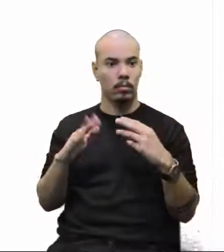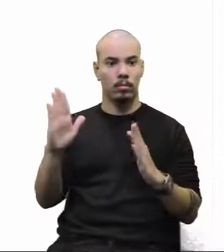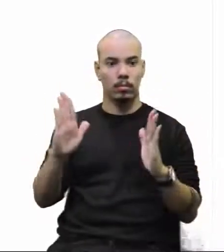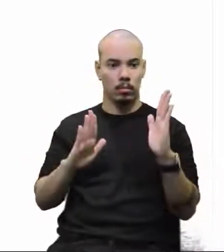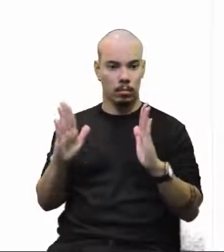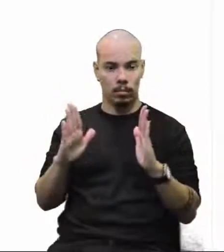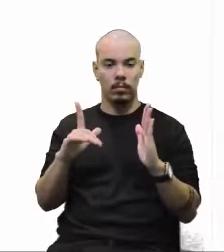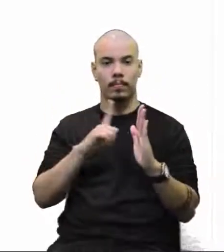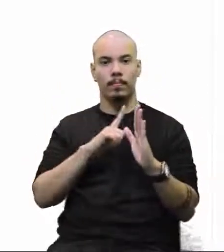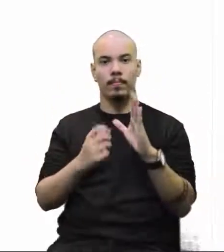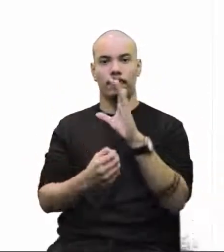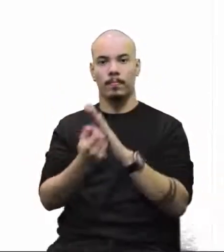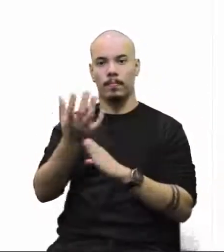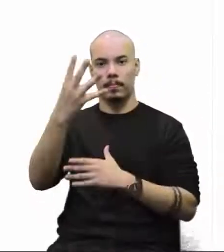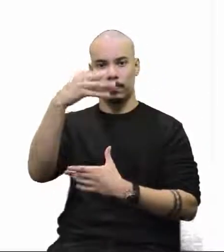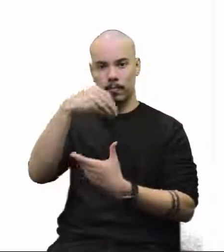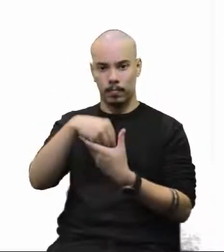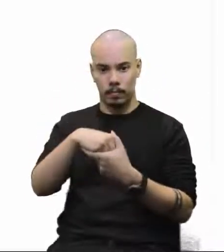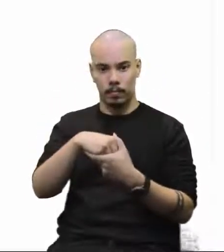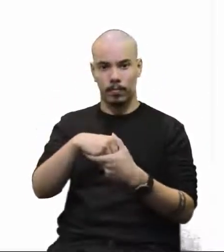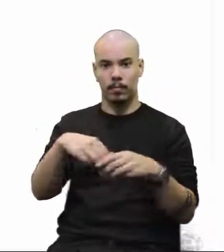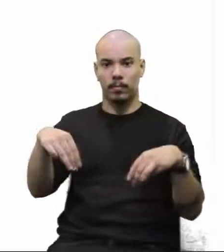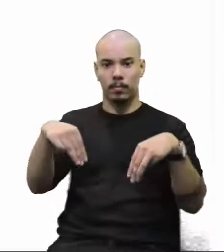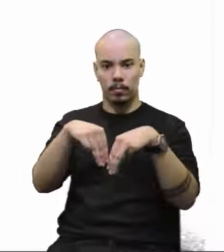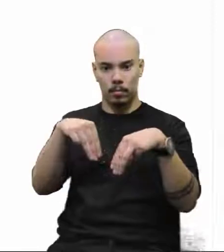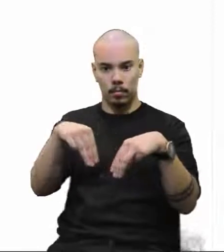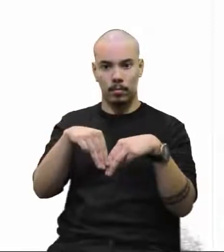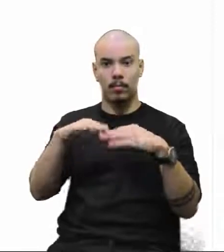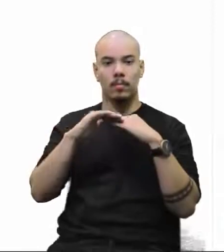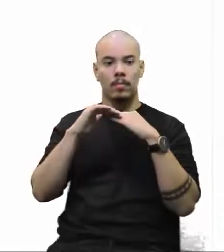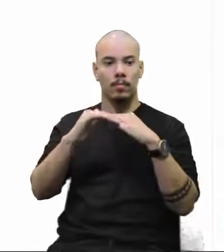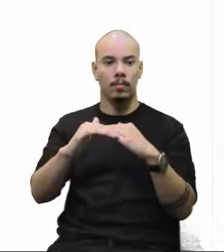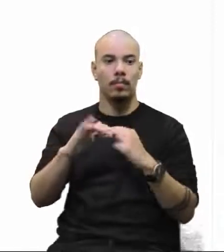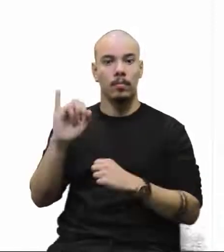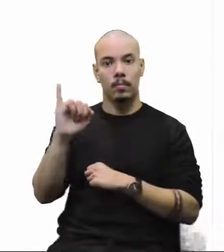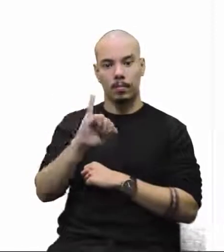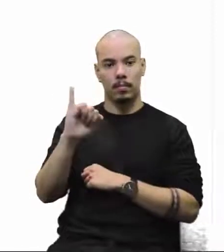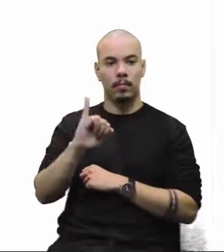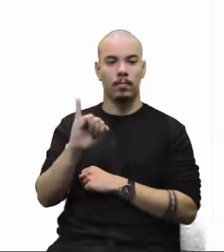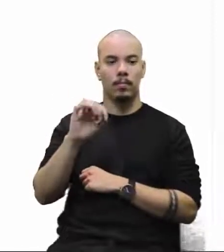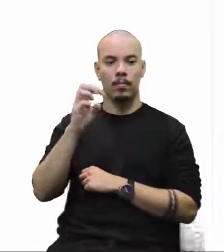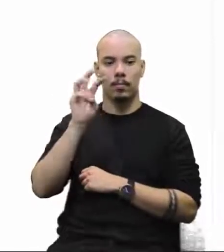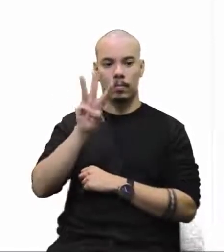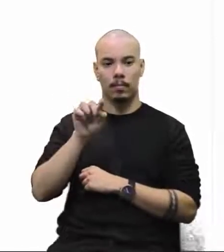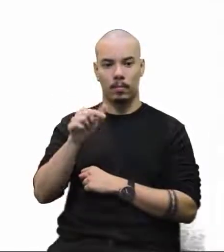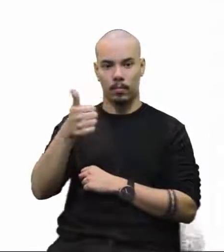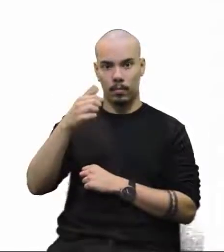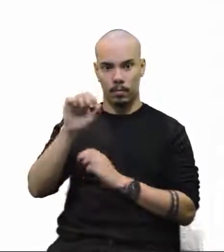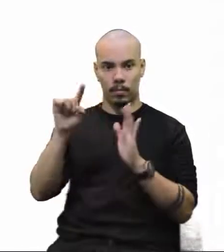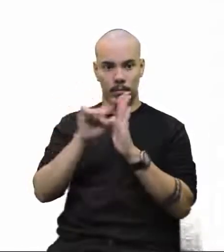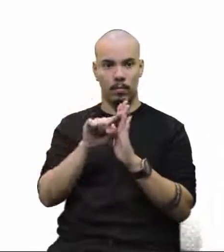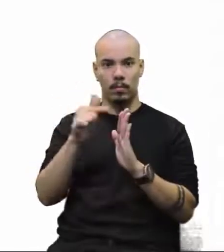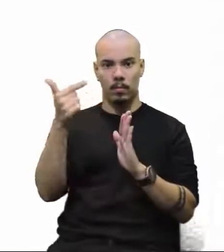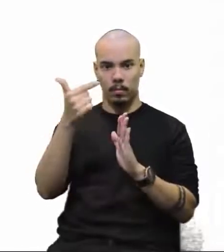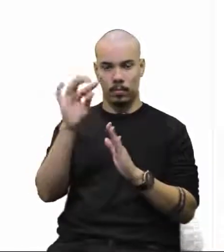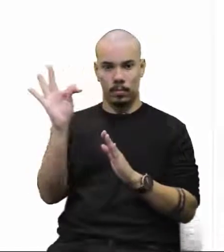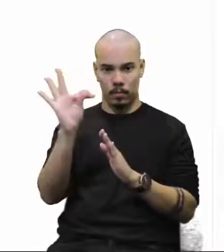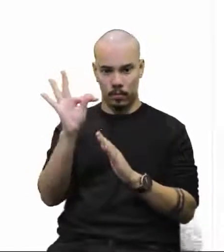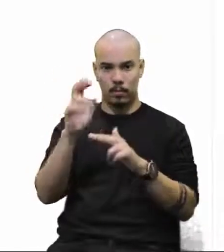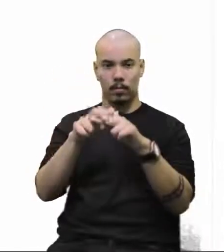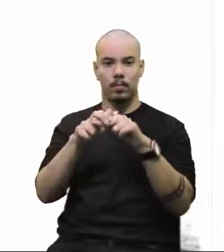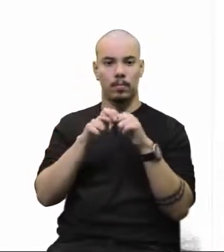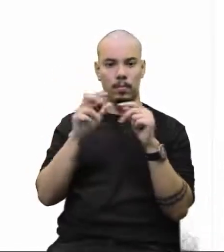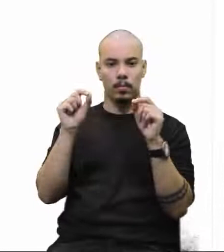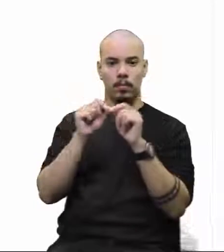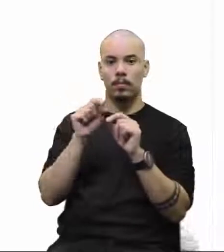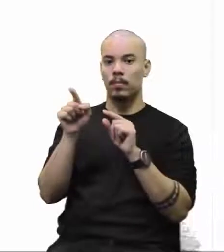está imerso no campo magnético uniforme de intensidade 3 vezes 10 a menos 2 Tesla. Então, esse campo está